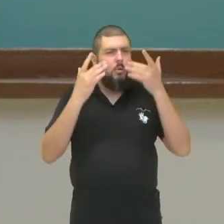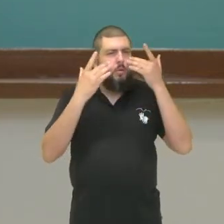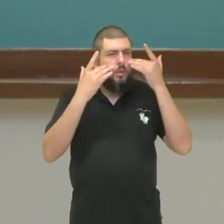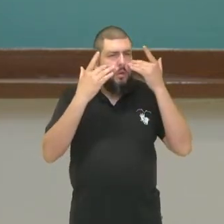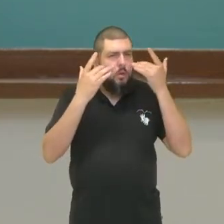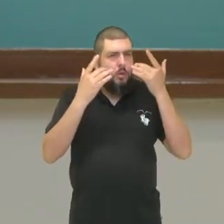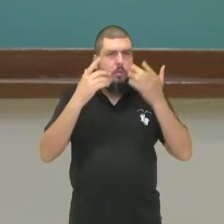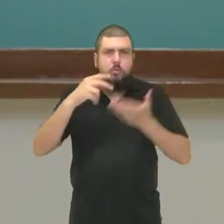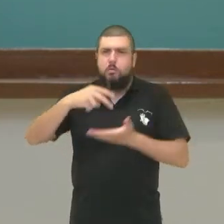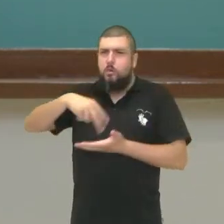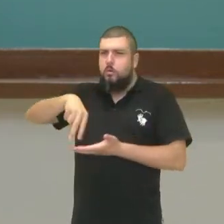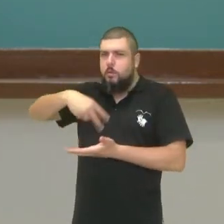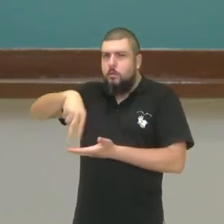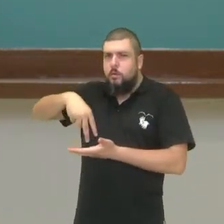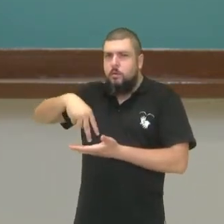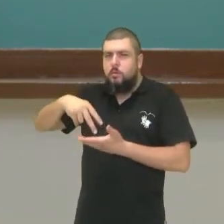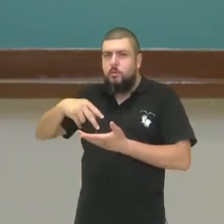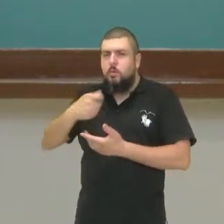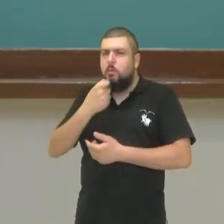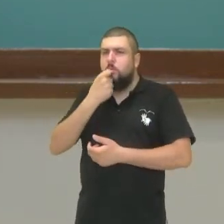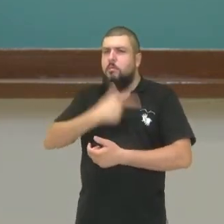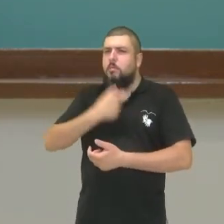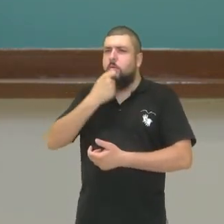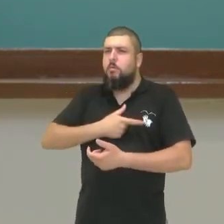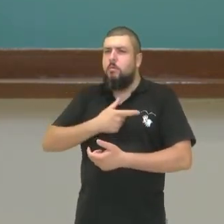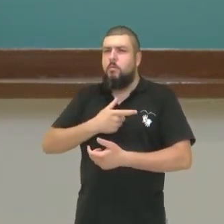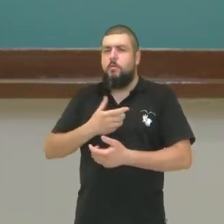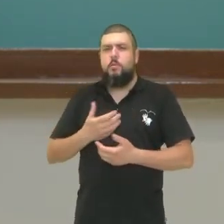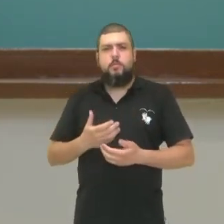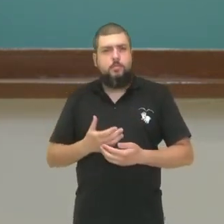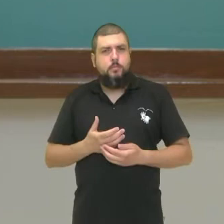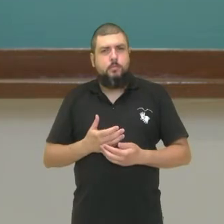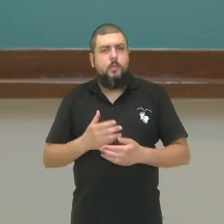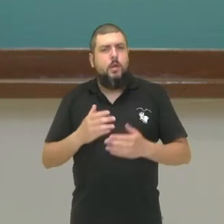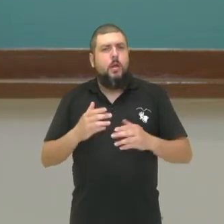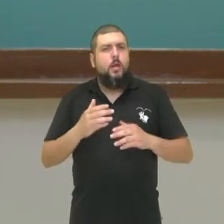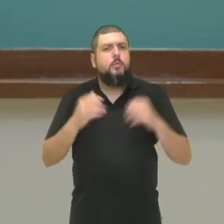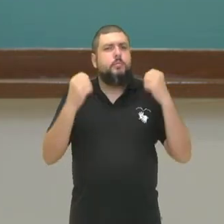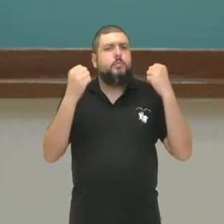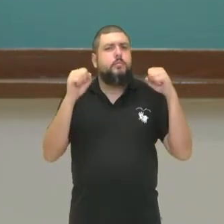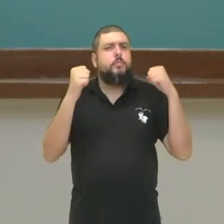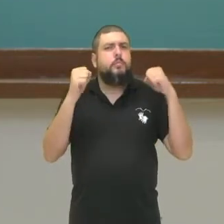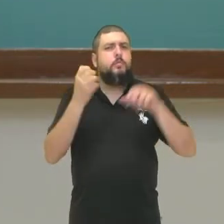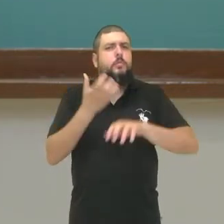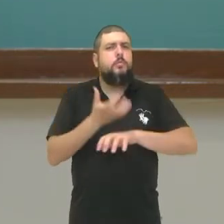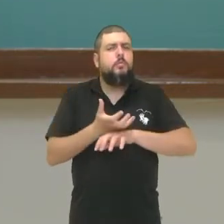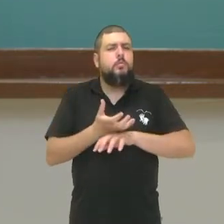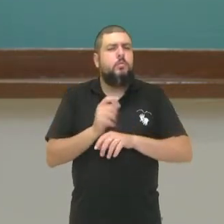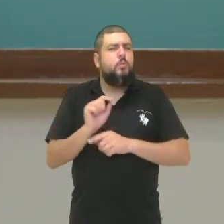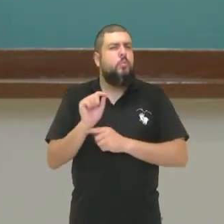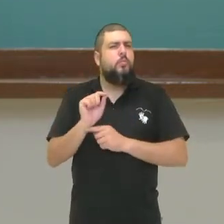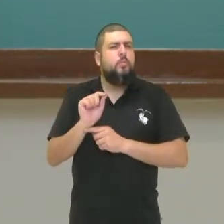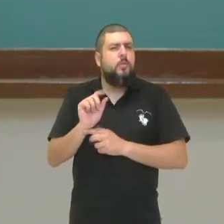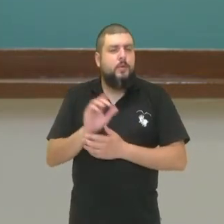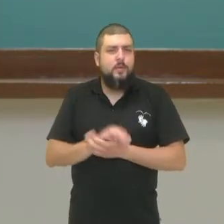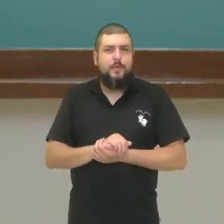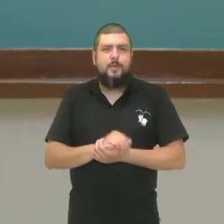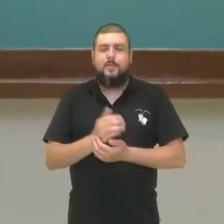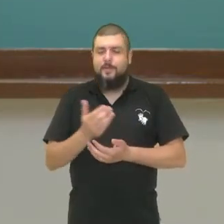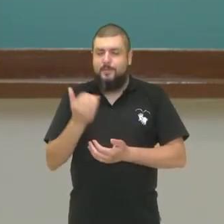dança, comédia. E na educação física, o que seriam essas atividades? Vamos ver